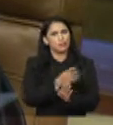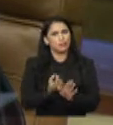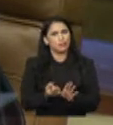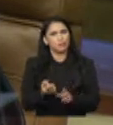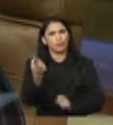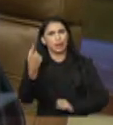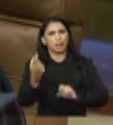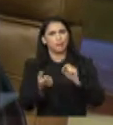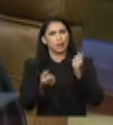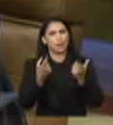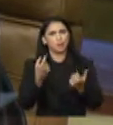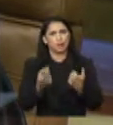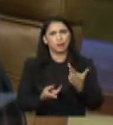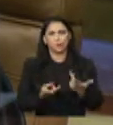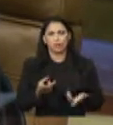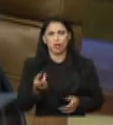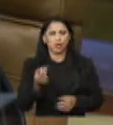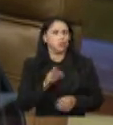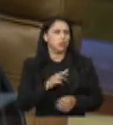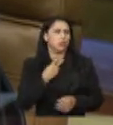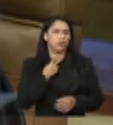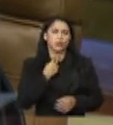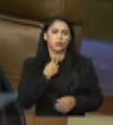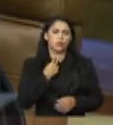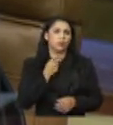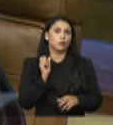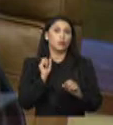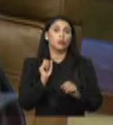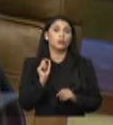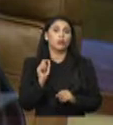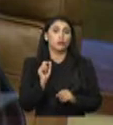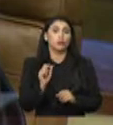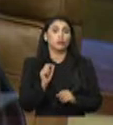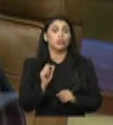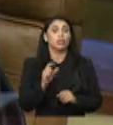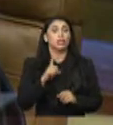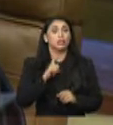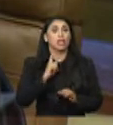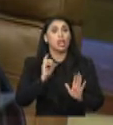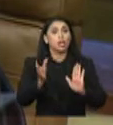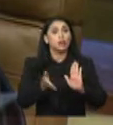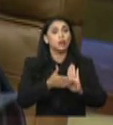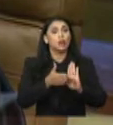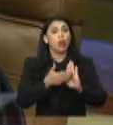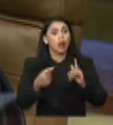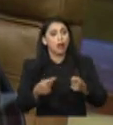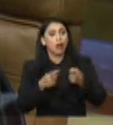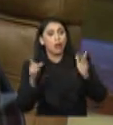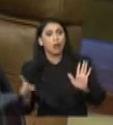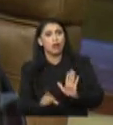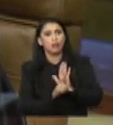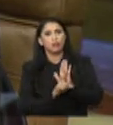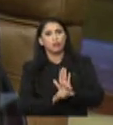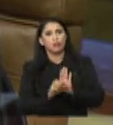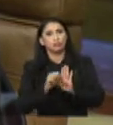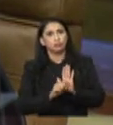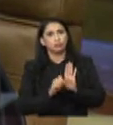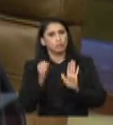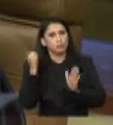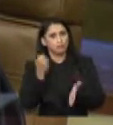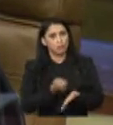excepcional jamais se presume deve necessariamente emanar de disposição legal expressa